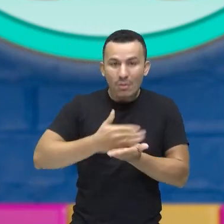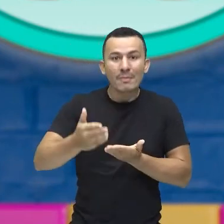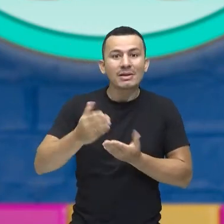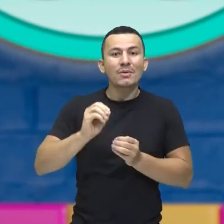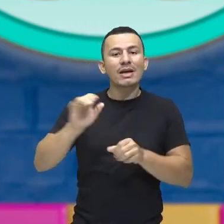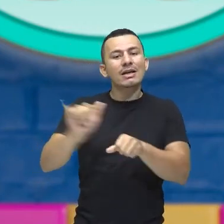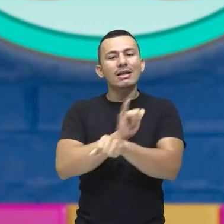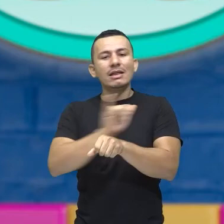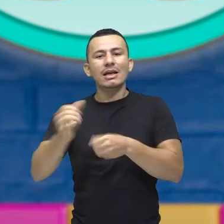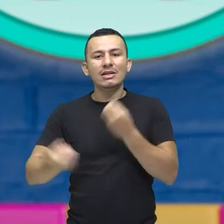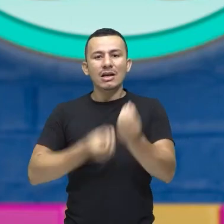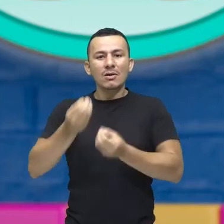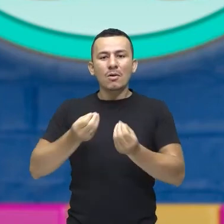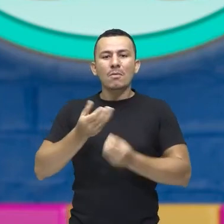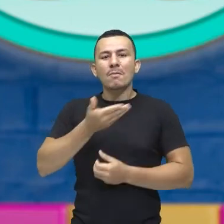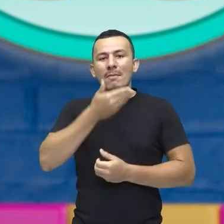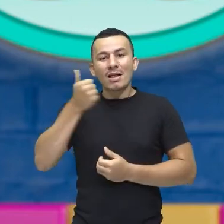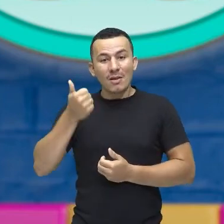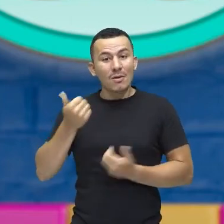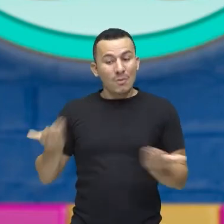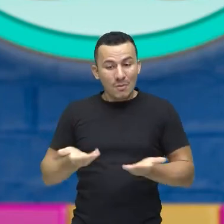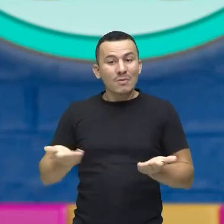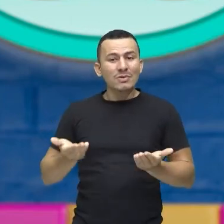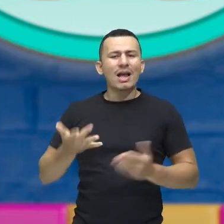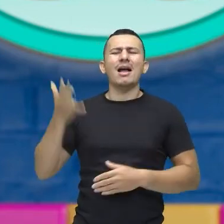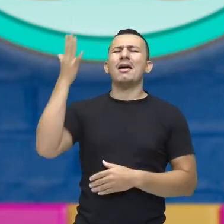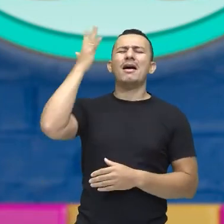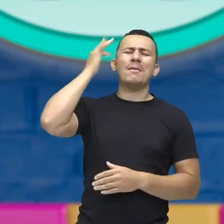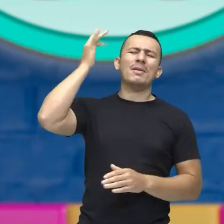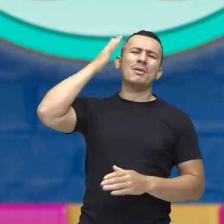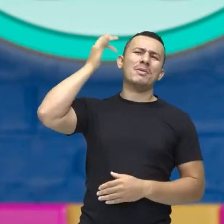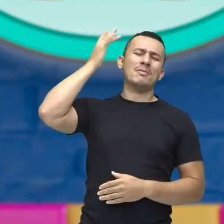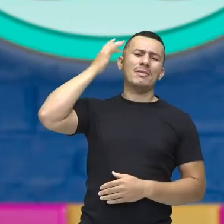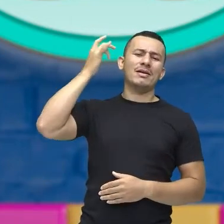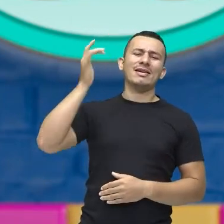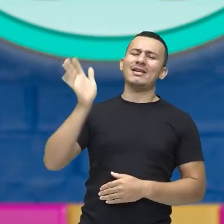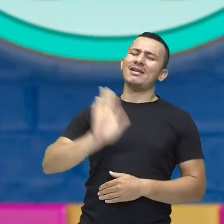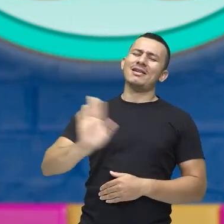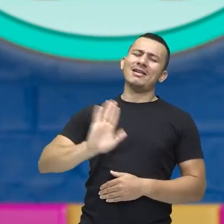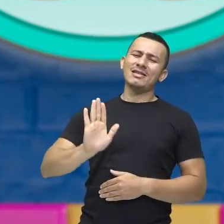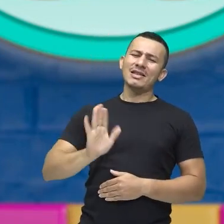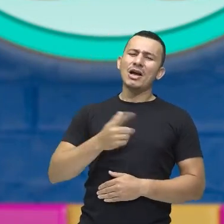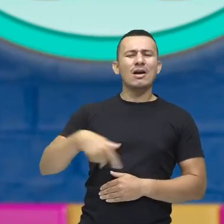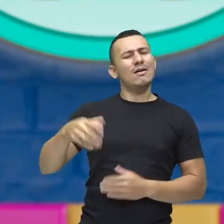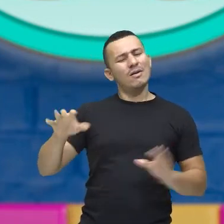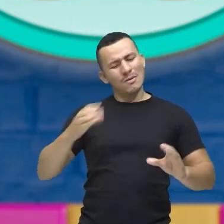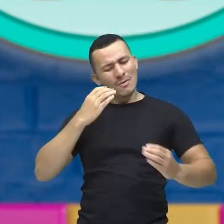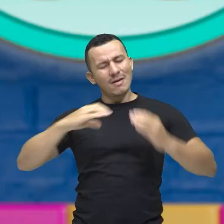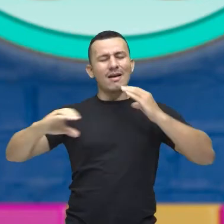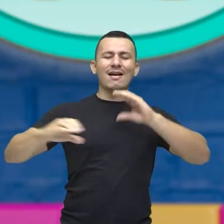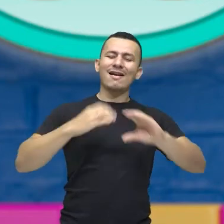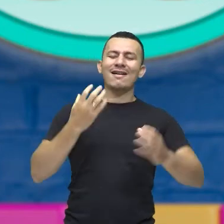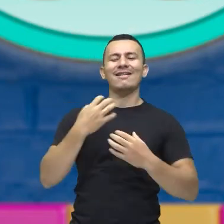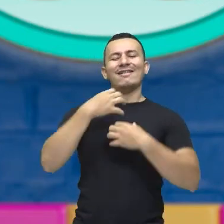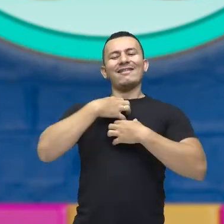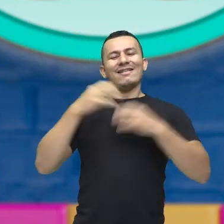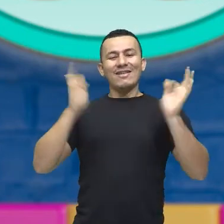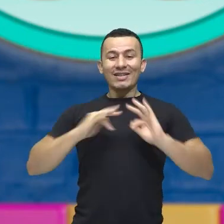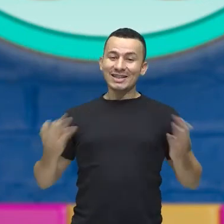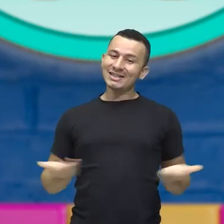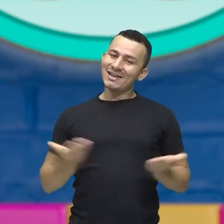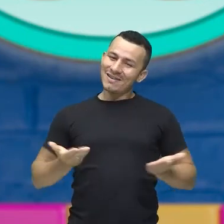bem. Não vou deixar lá para amanhã eu vou cantar. Não, canta agora. Vive hoje, vive o teu